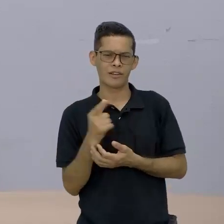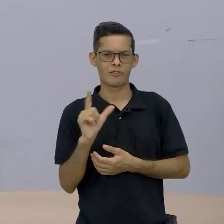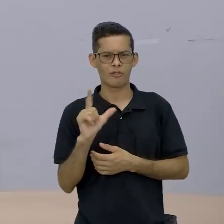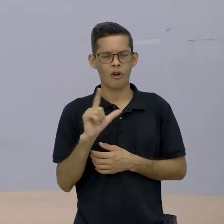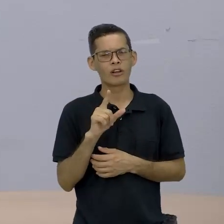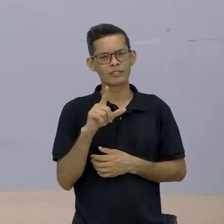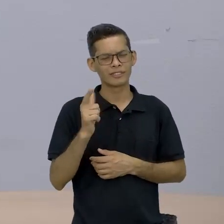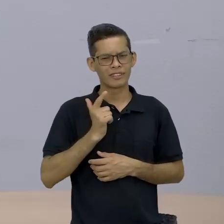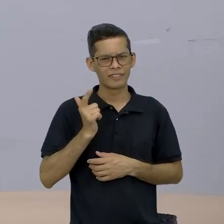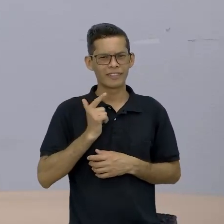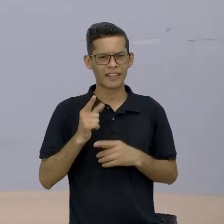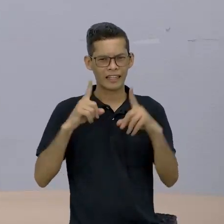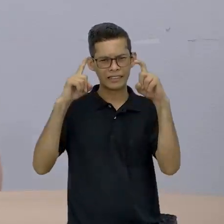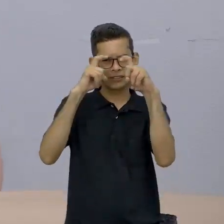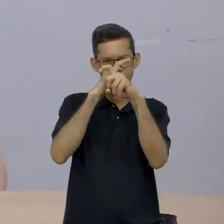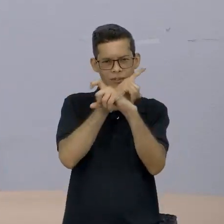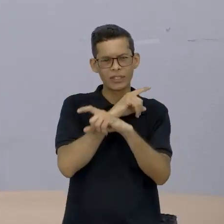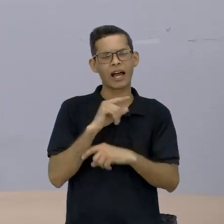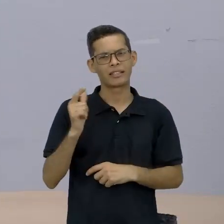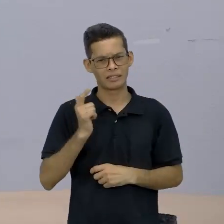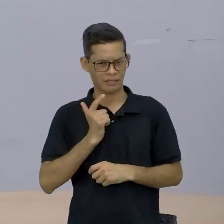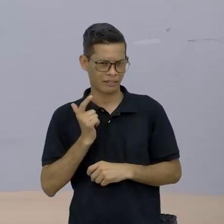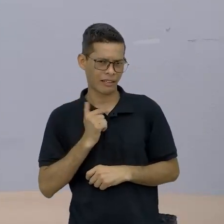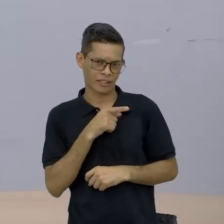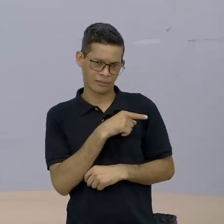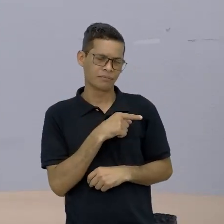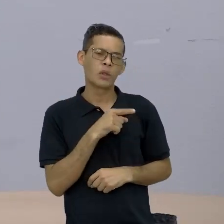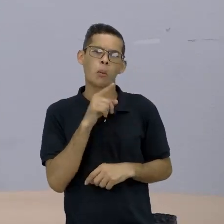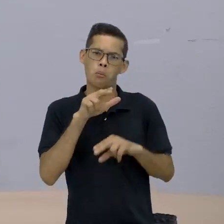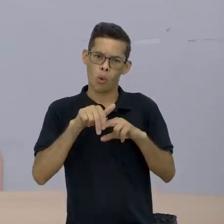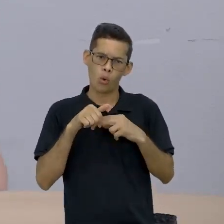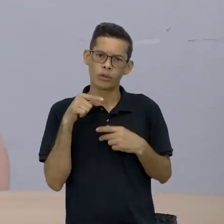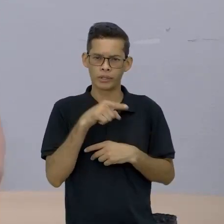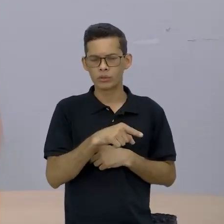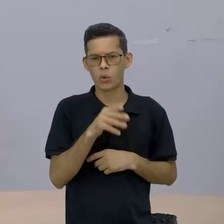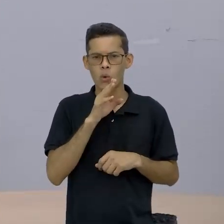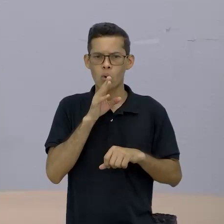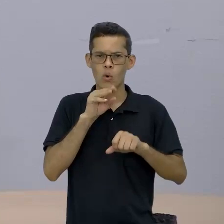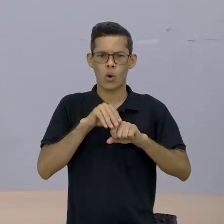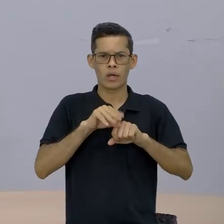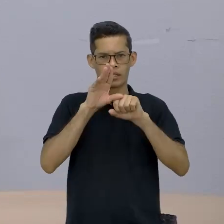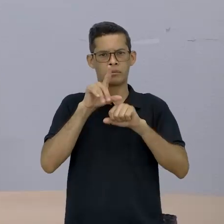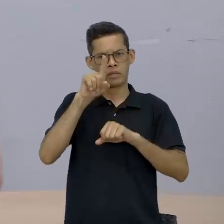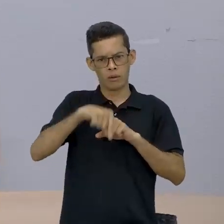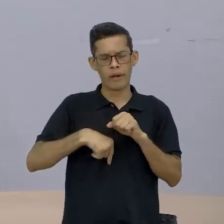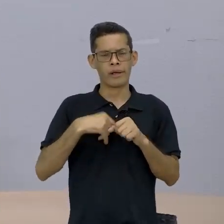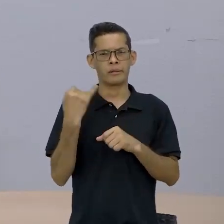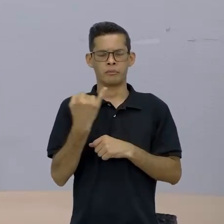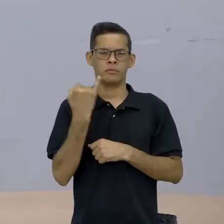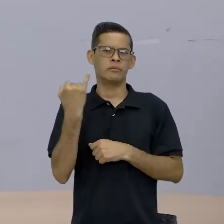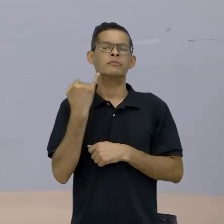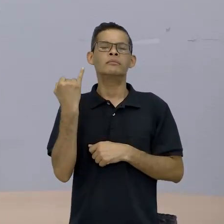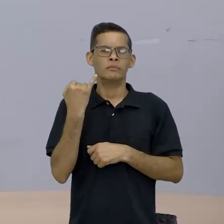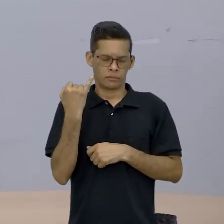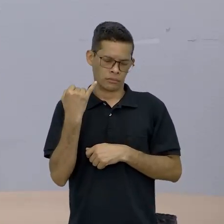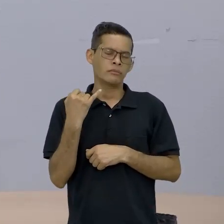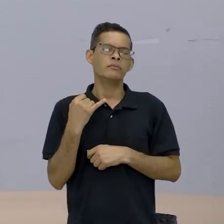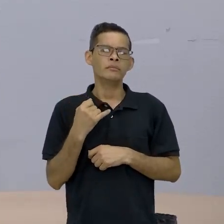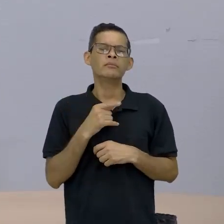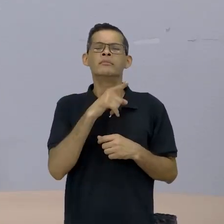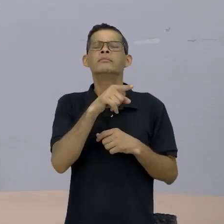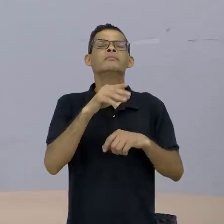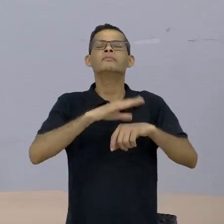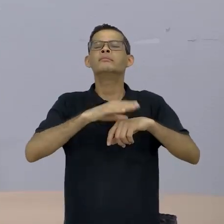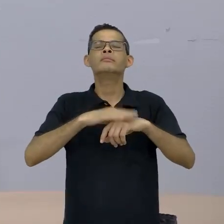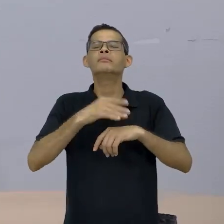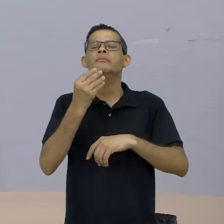certas dificuldades, e isso, o conhecimento é importante, porque isso vai te gerar um conhecimento mais significativo.